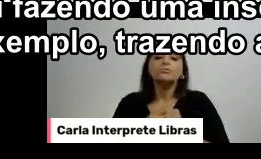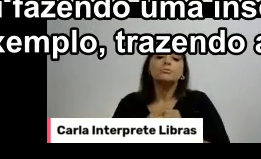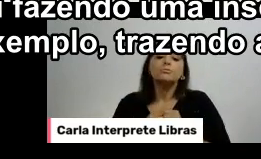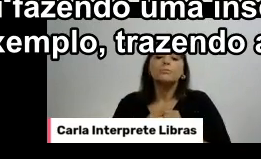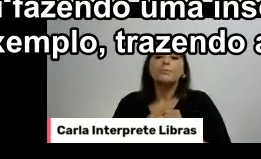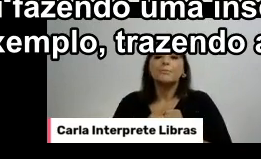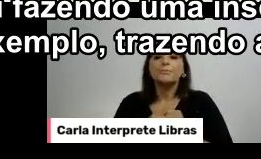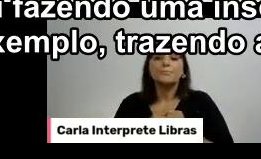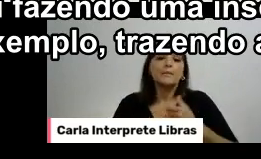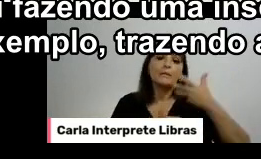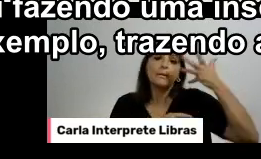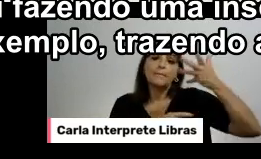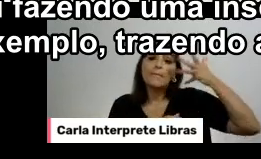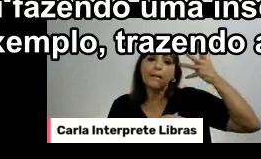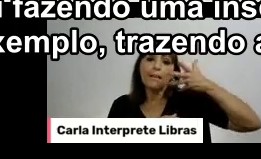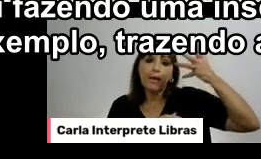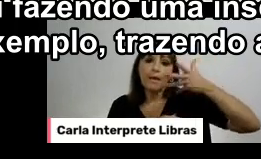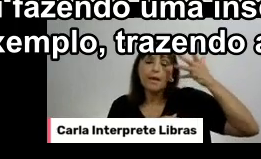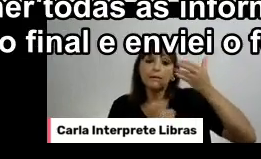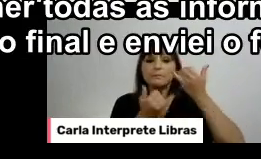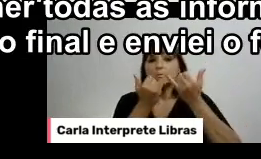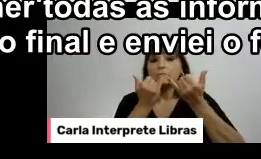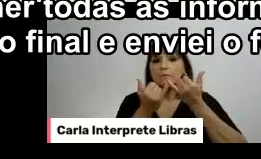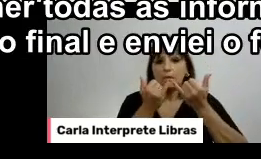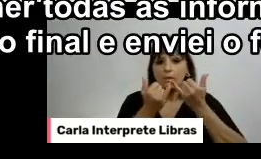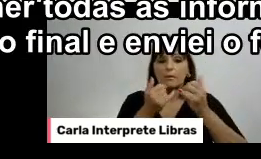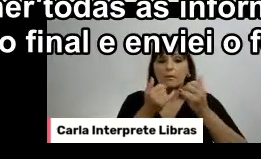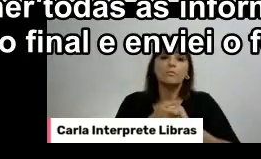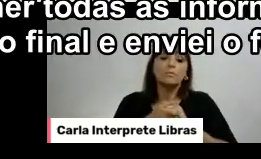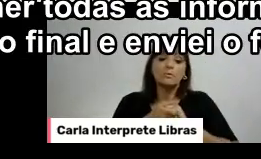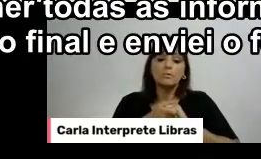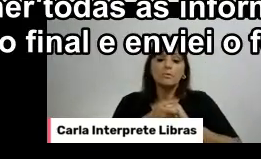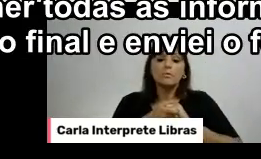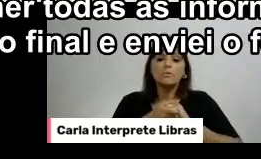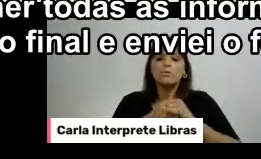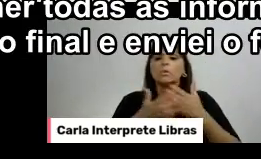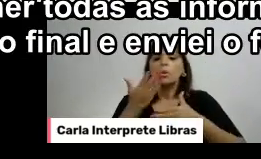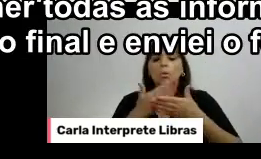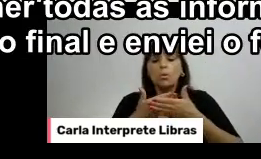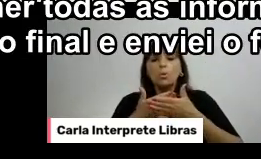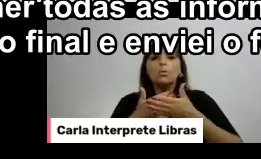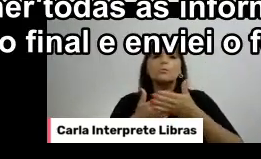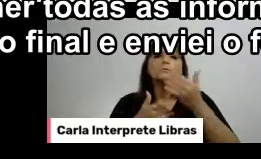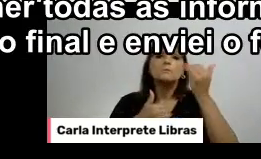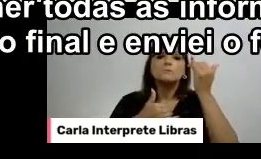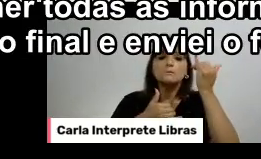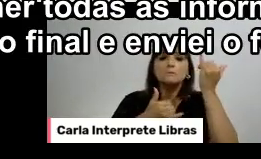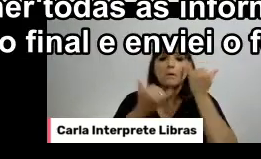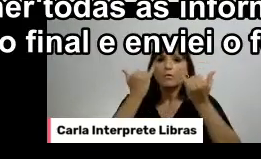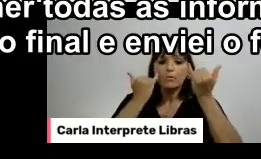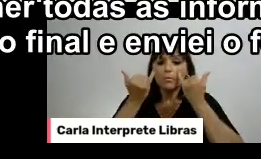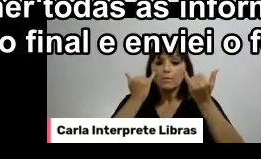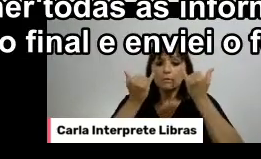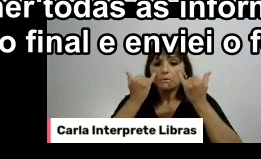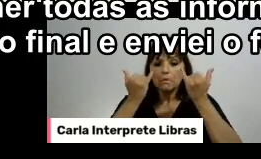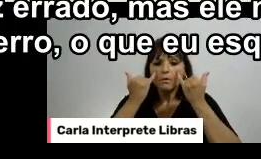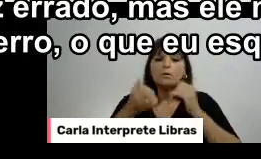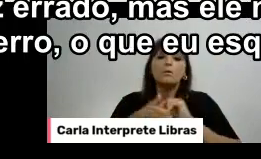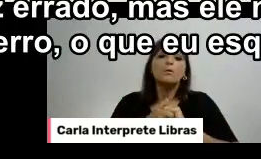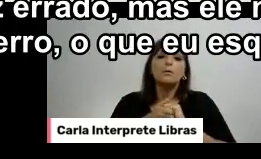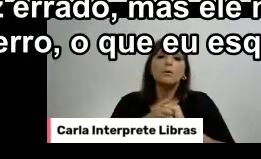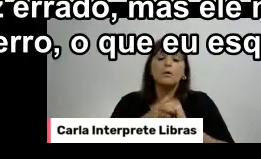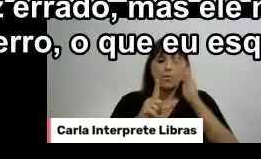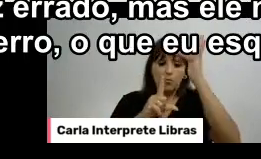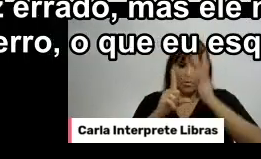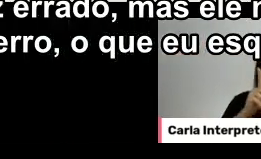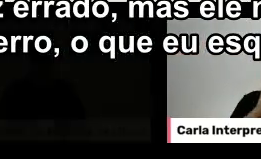aqui como exemplo, eu preenchi todas as informações, quando eu cheguei lá no final e enviei o formulário, vai dizer que tem um erro,